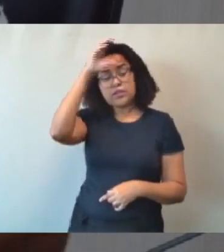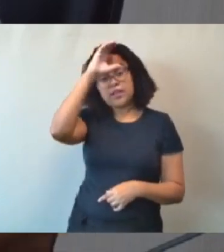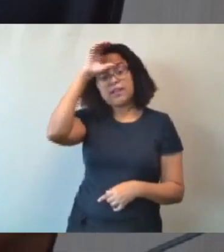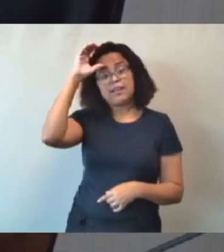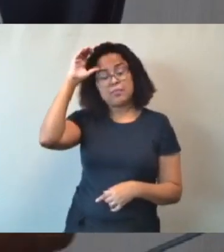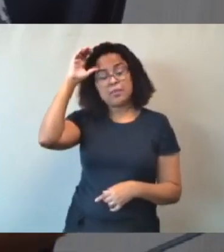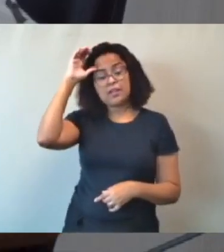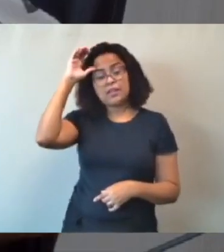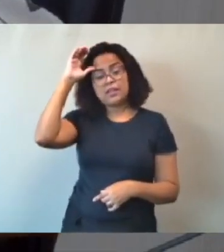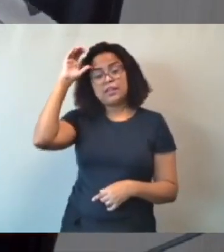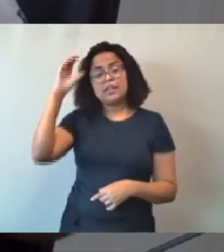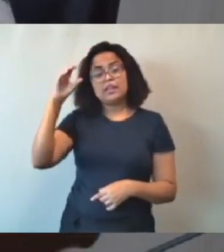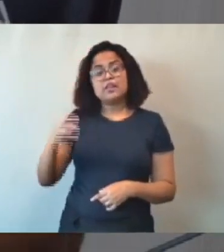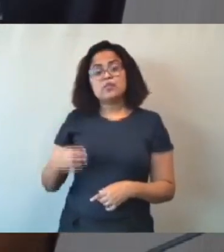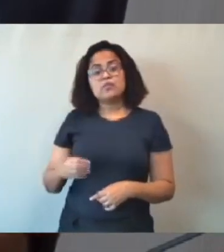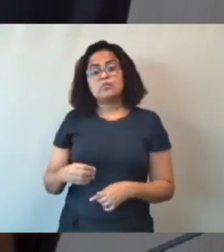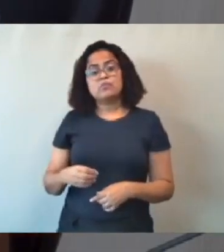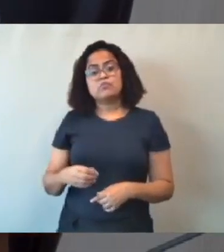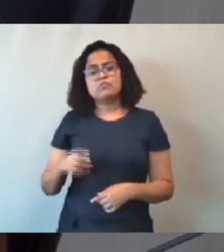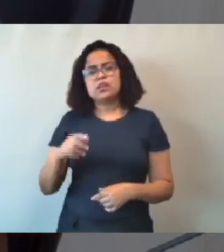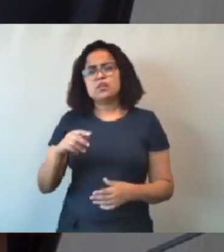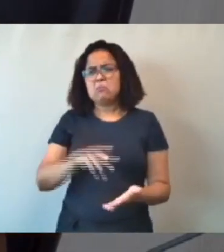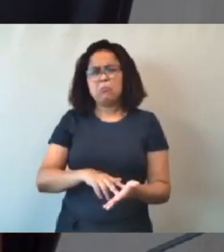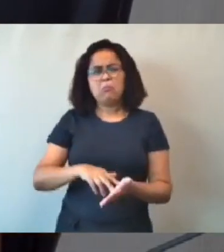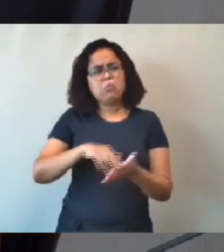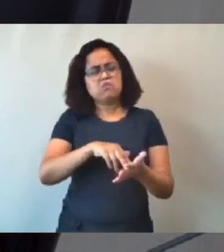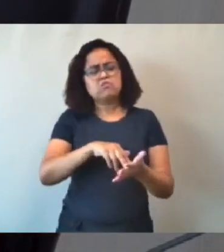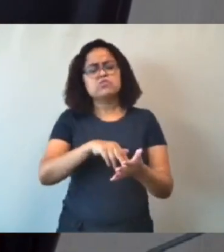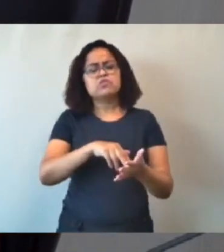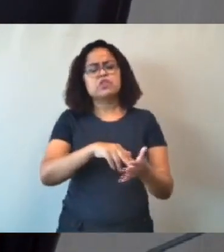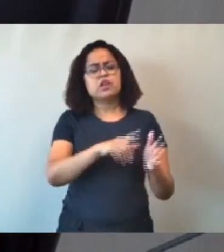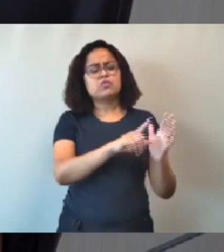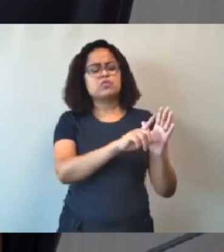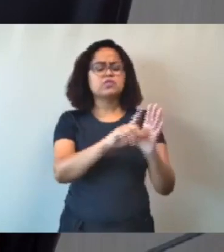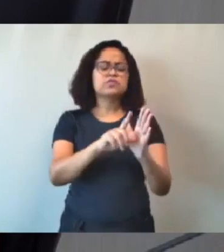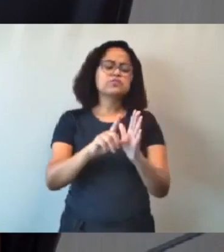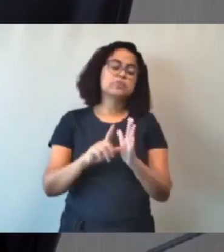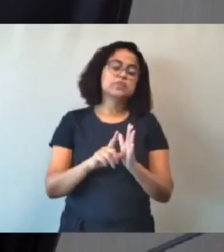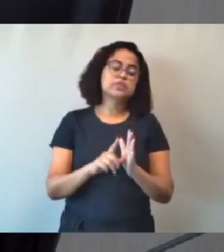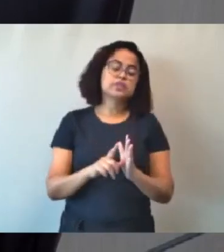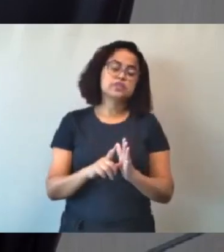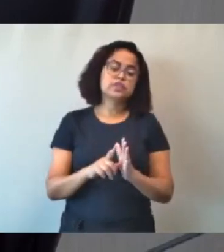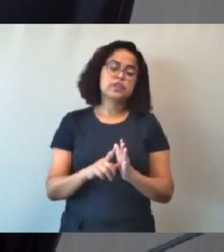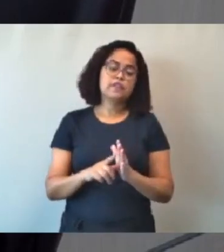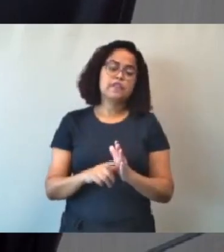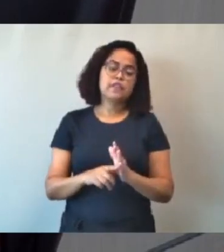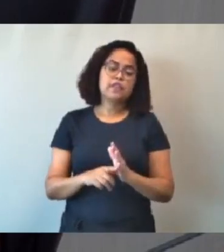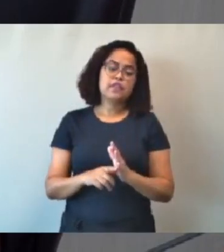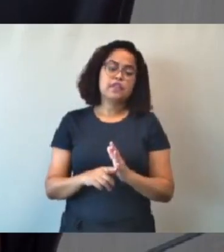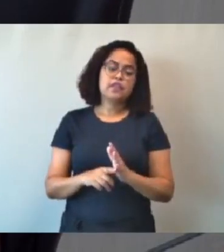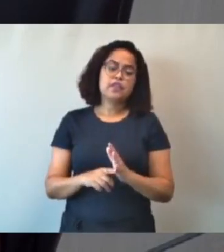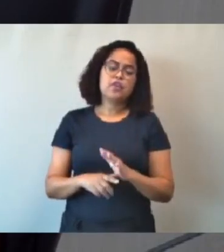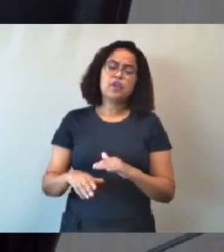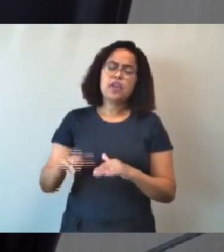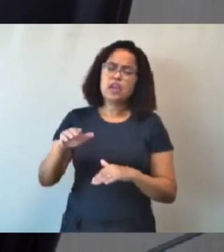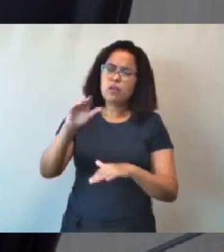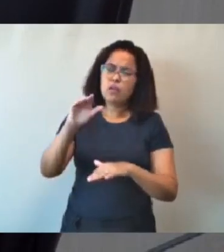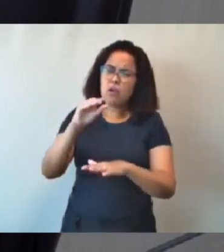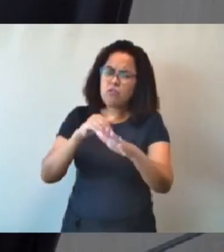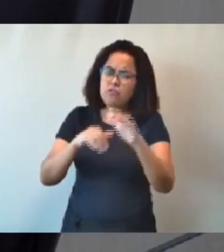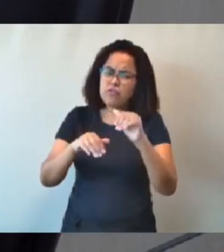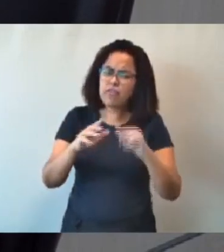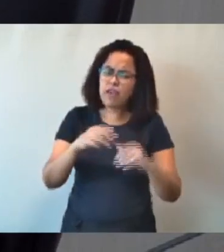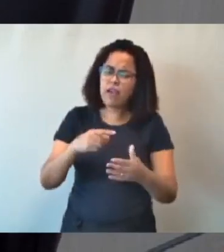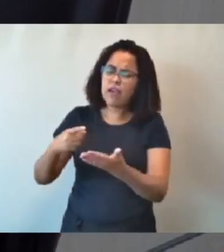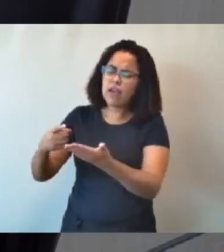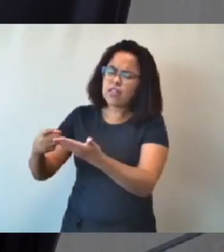comerciantes. Bom, então nós vamos fazer aqui. Primeiramente, eu quero convidar a todos os comerciantes. Eu já vi que tem alguns comerciantes aqui. Gostaria